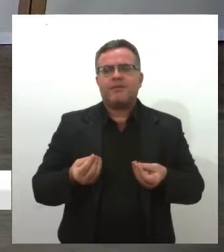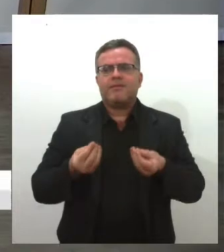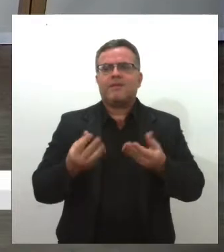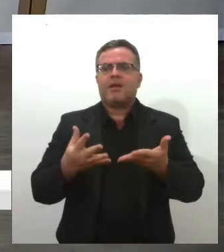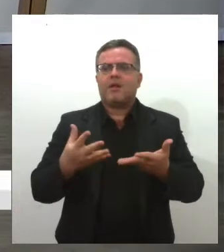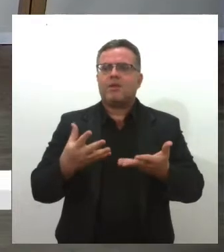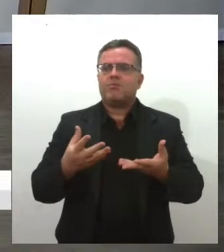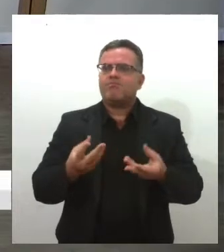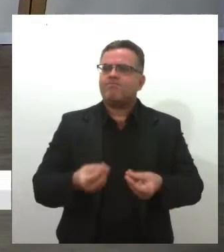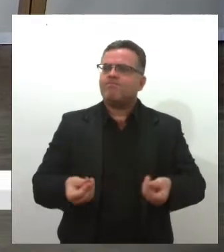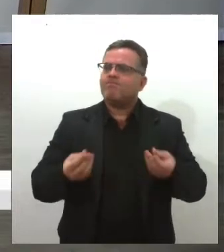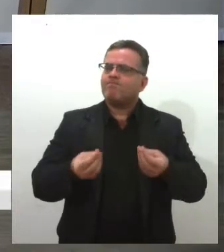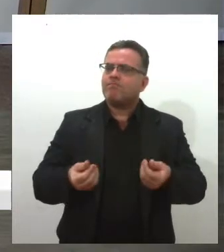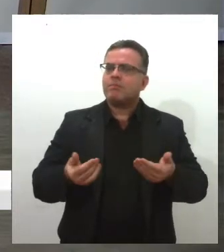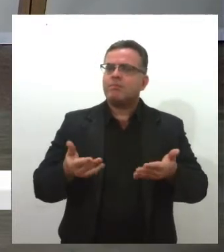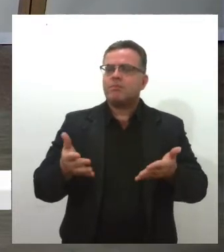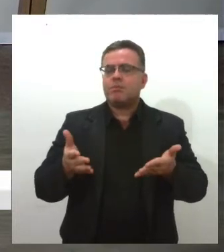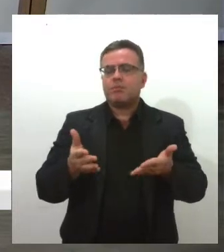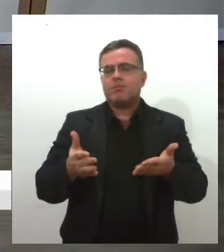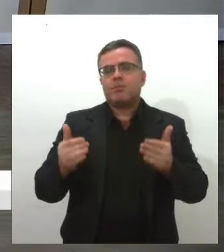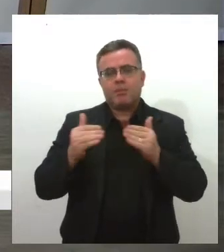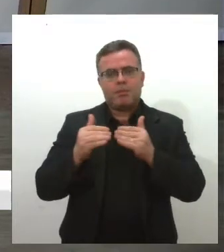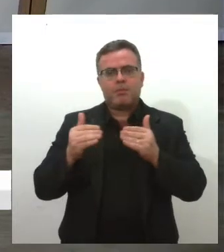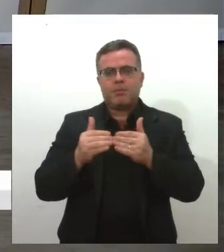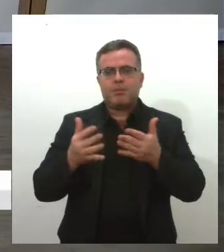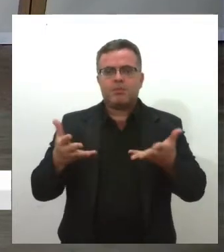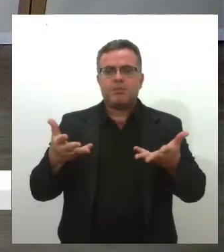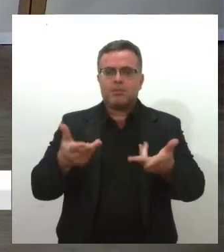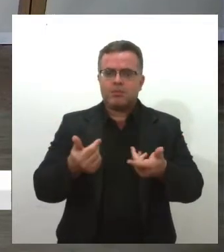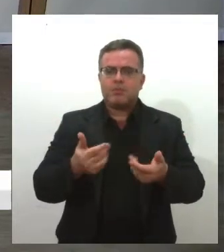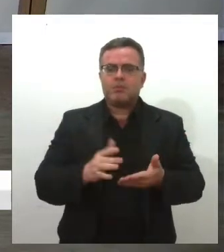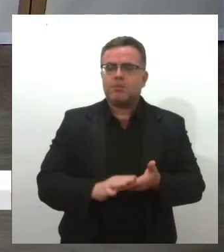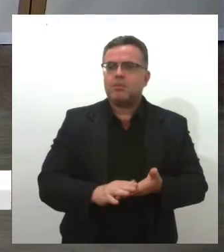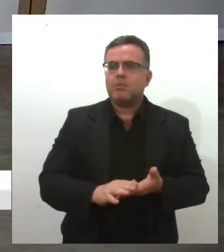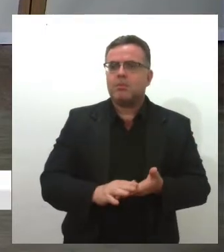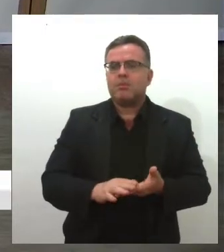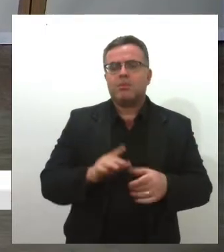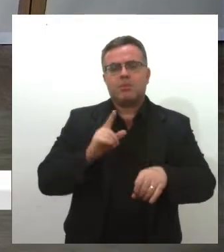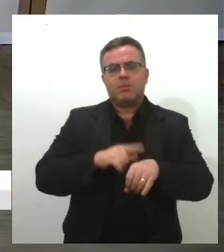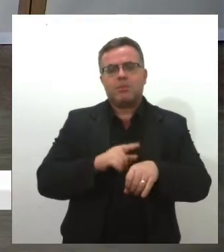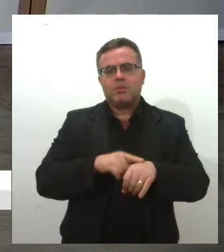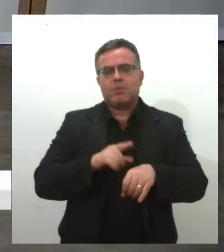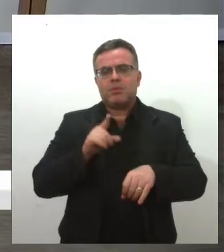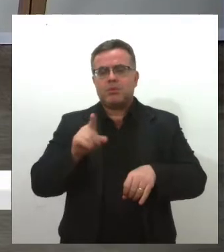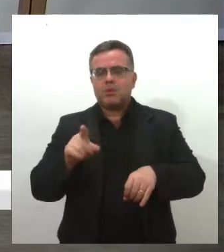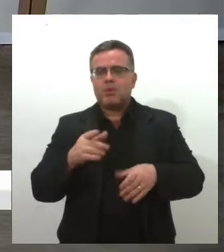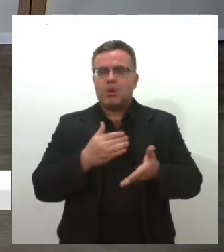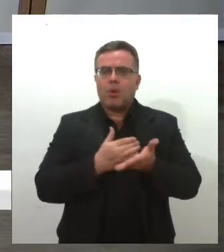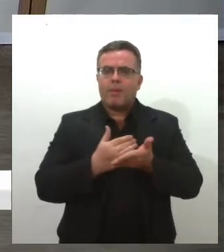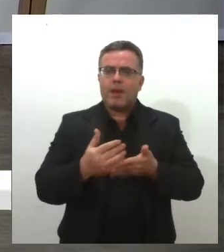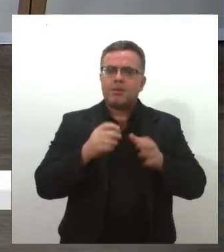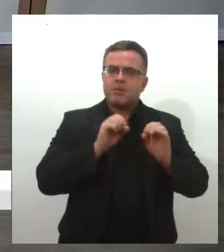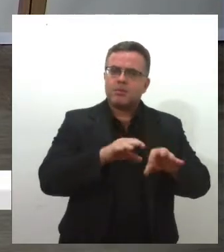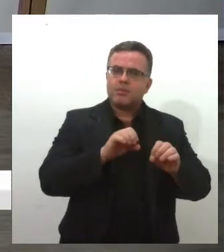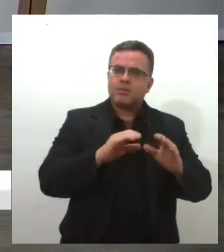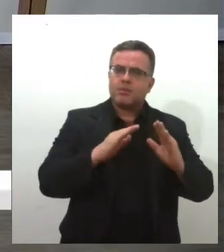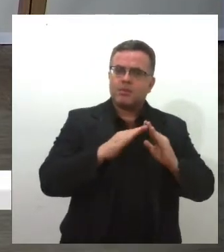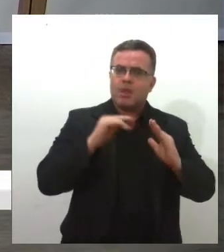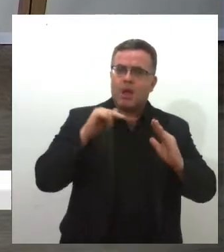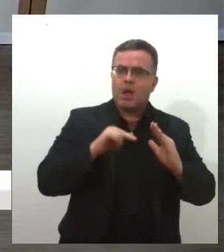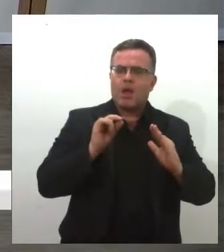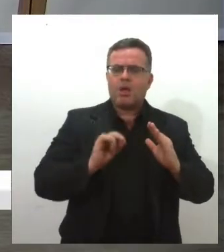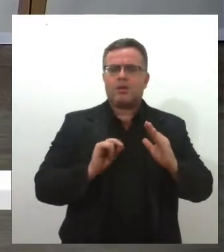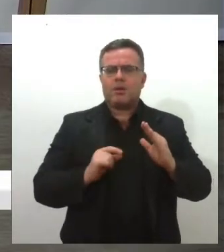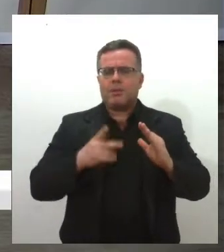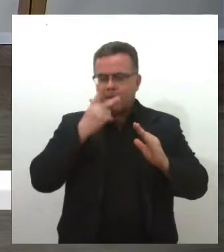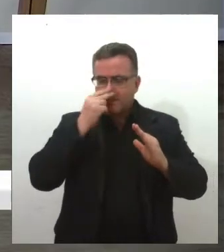diversas habilidades, digamos assim, né? Quando você vai para o homeschooling, essa convivência talvez seja o que